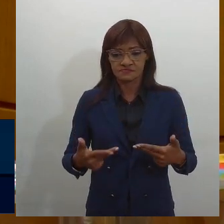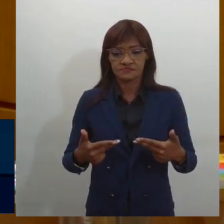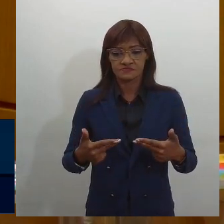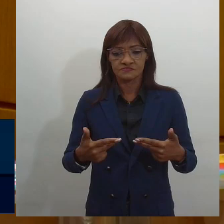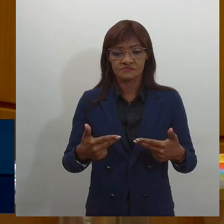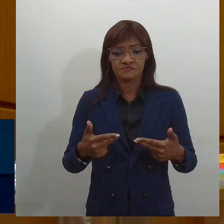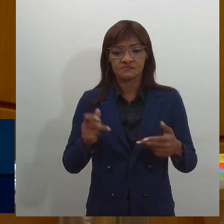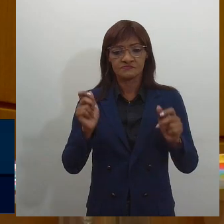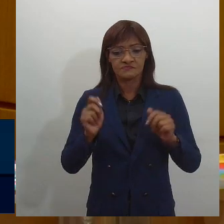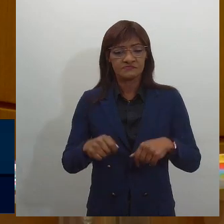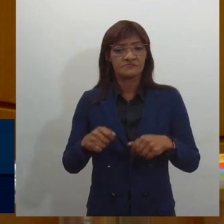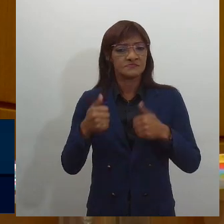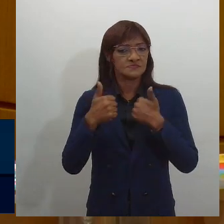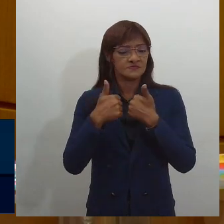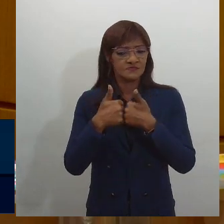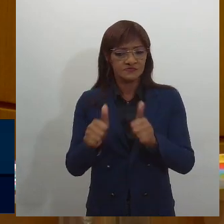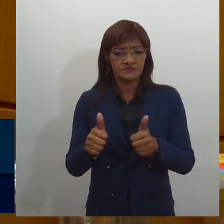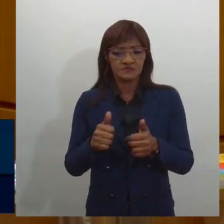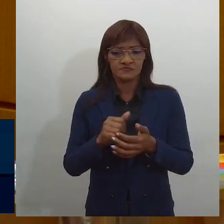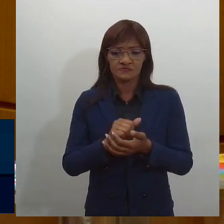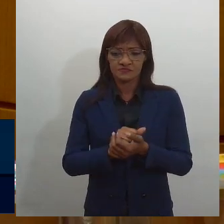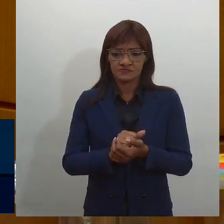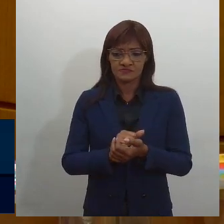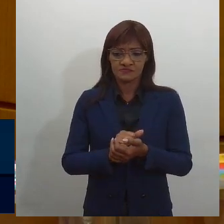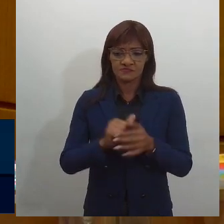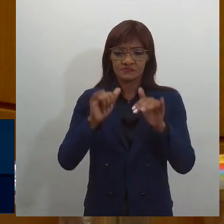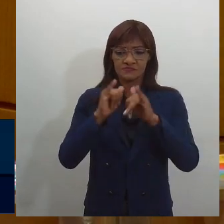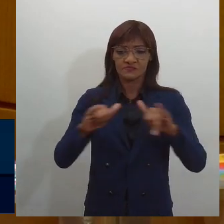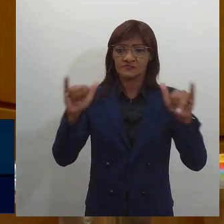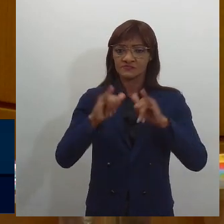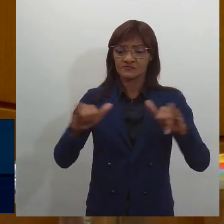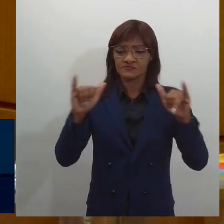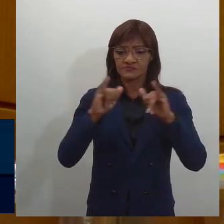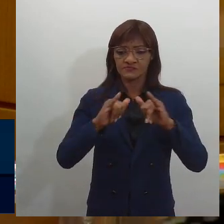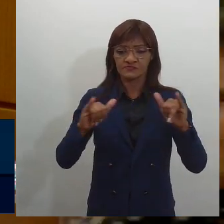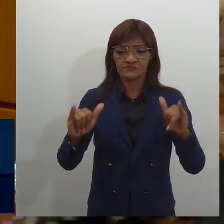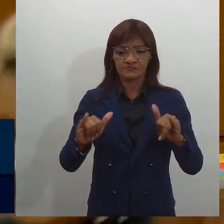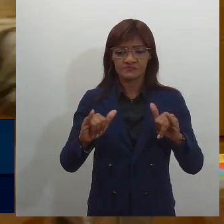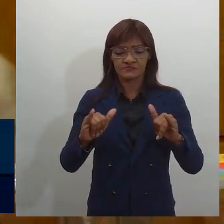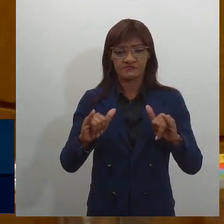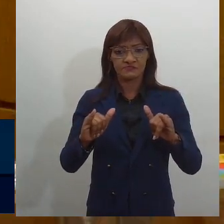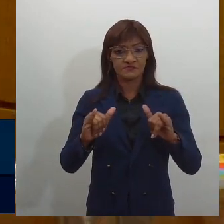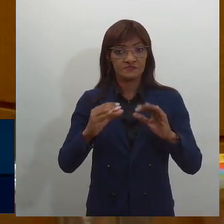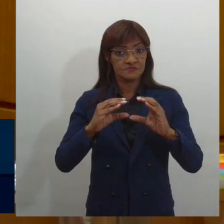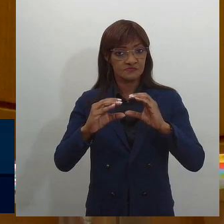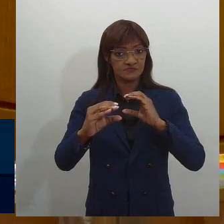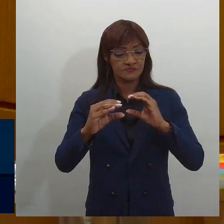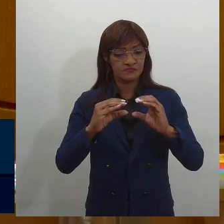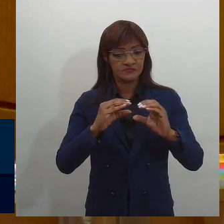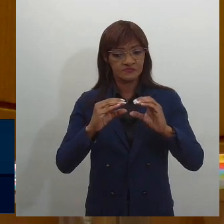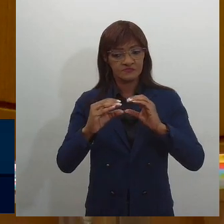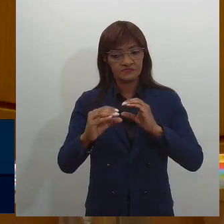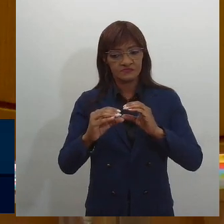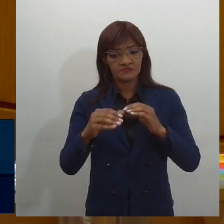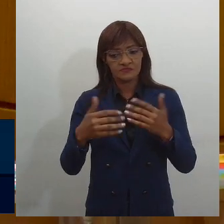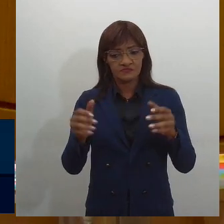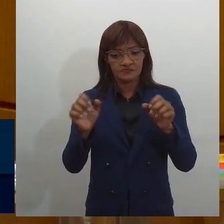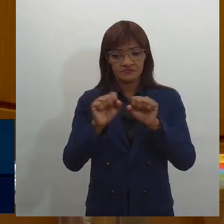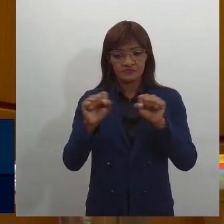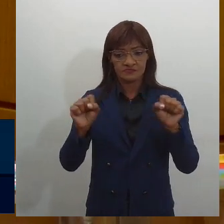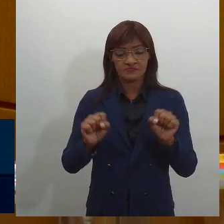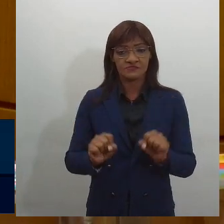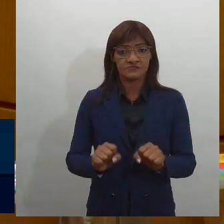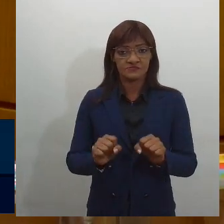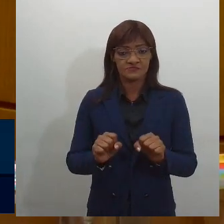transportes, informação e comunicação, inclusive seus sistemas e tecnologias,